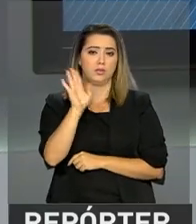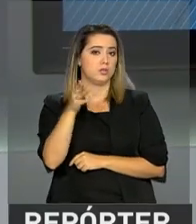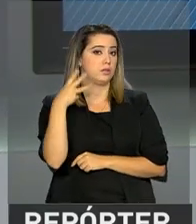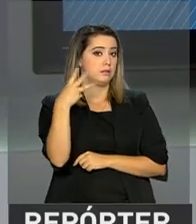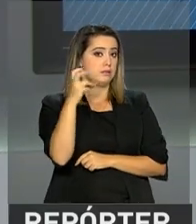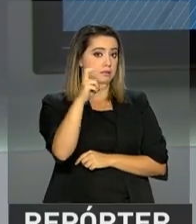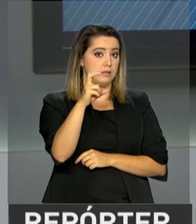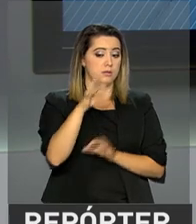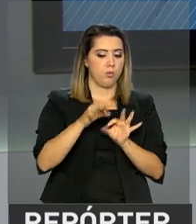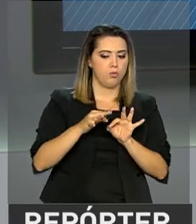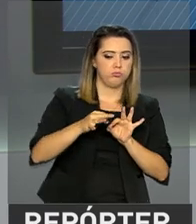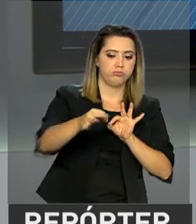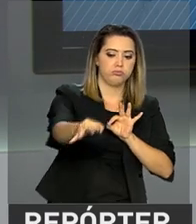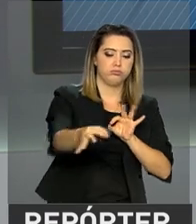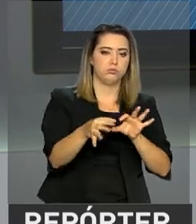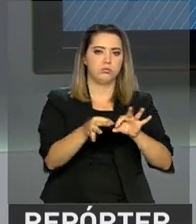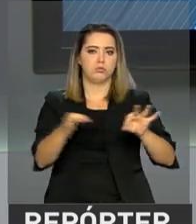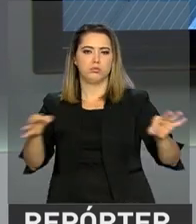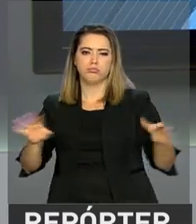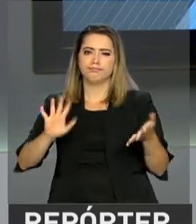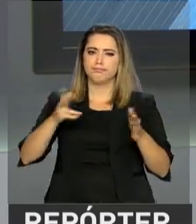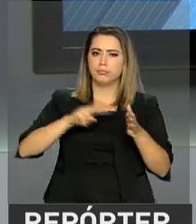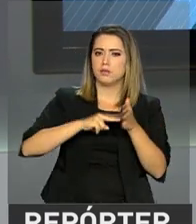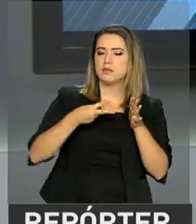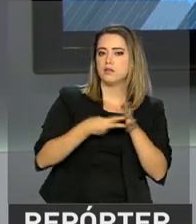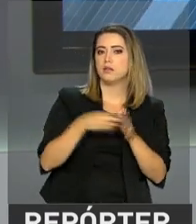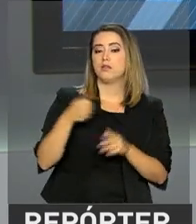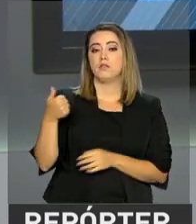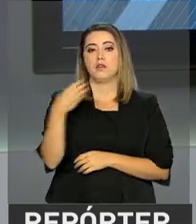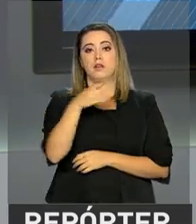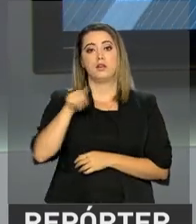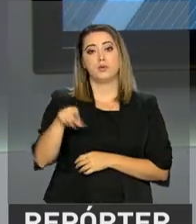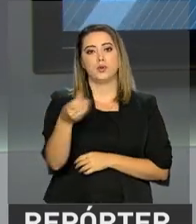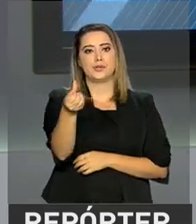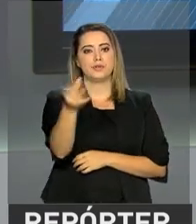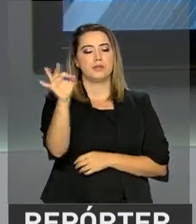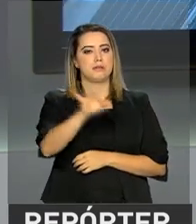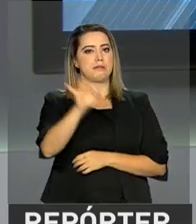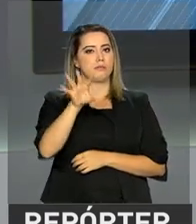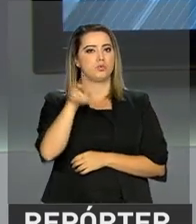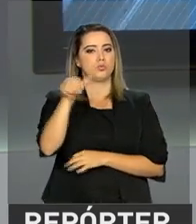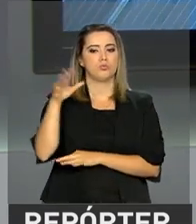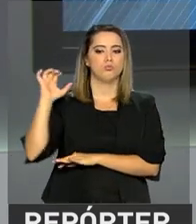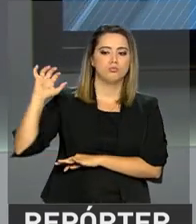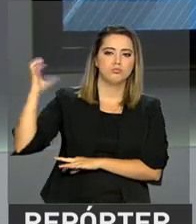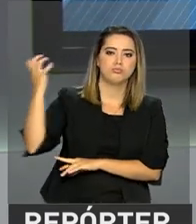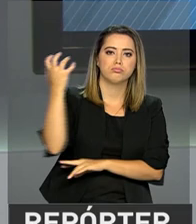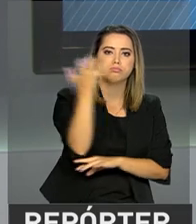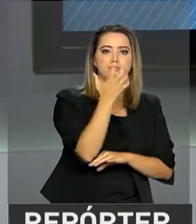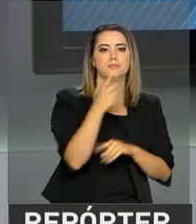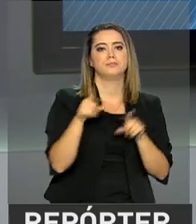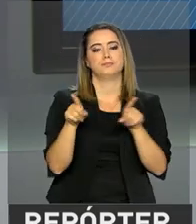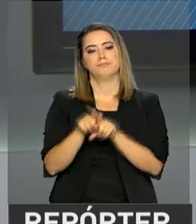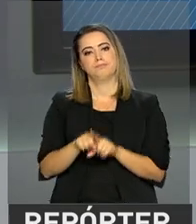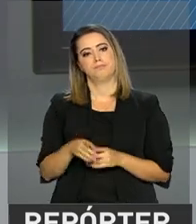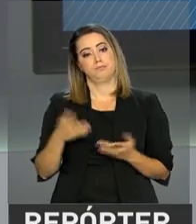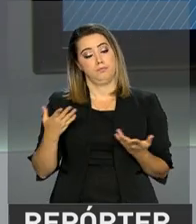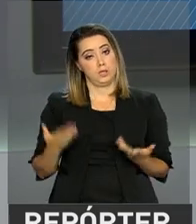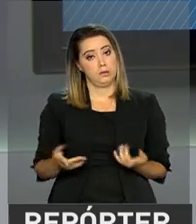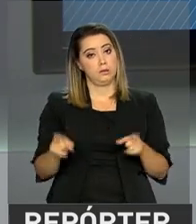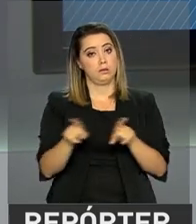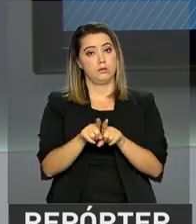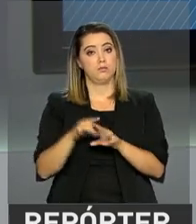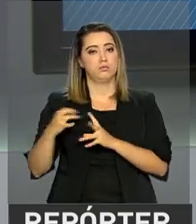35 mil hectares o equivalente a 14,6 por cento do parque foram atingidos ainda de acordo com o cm bill